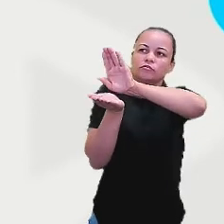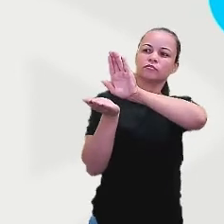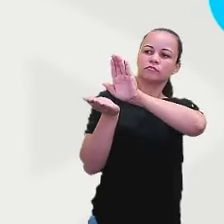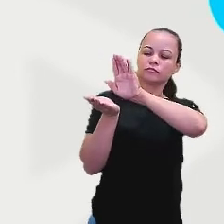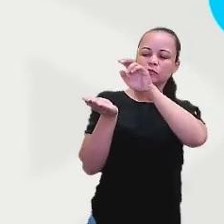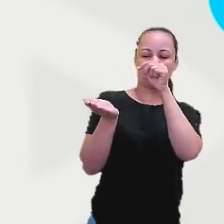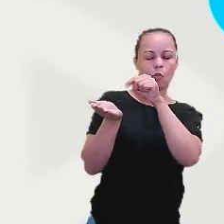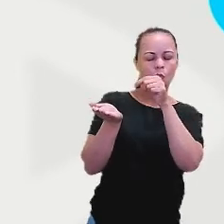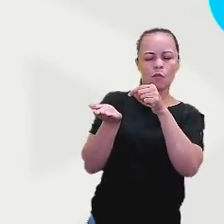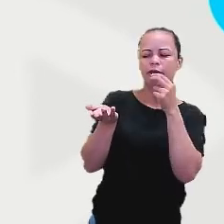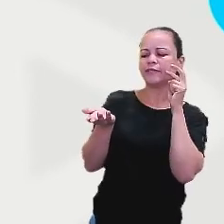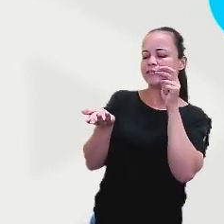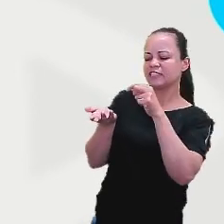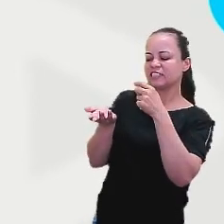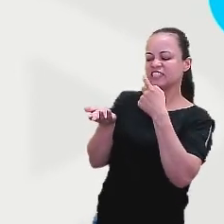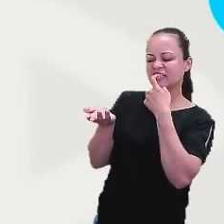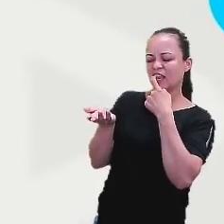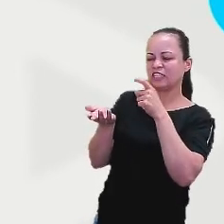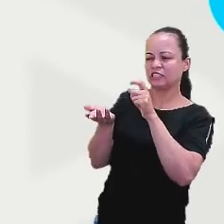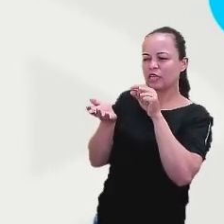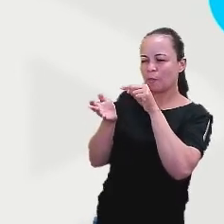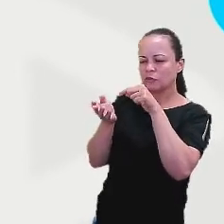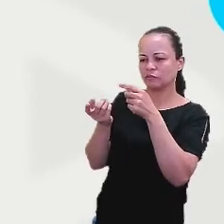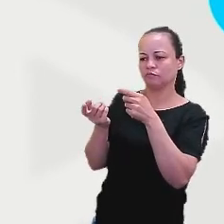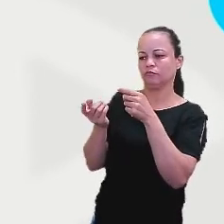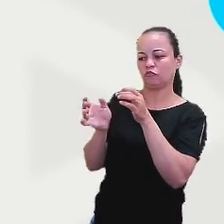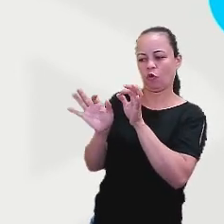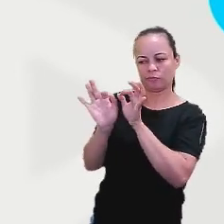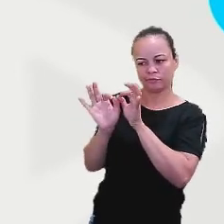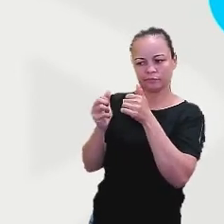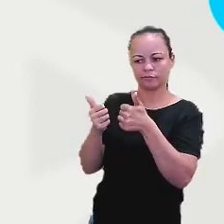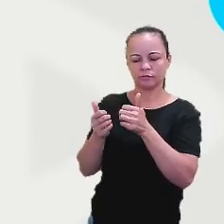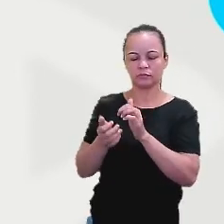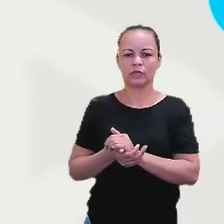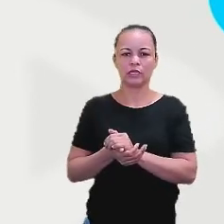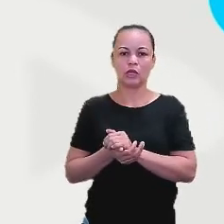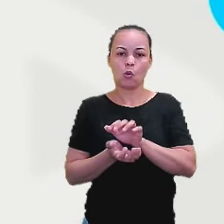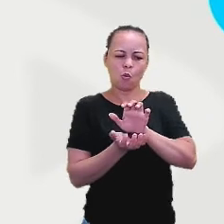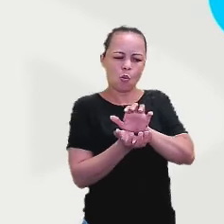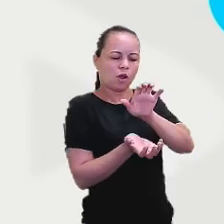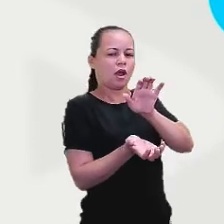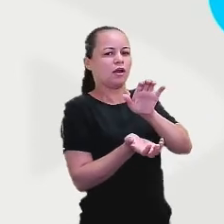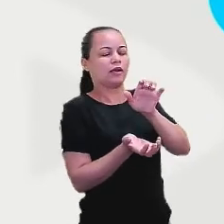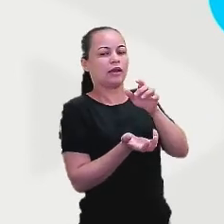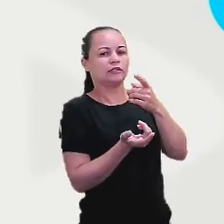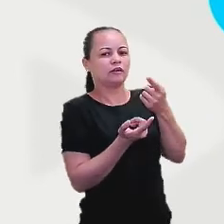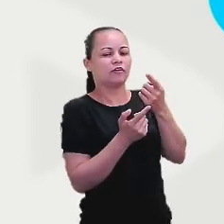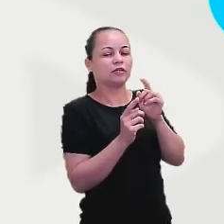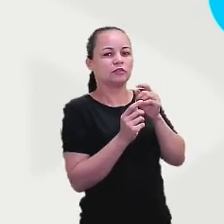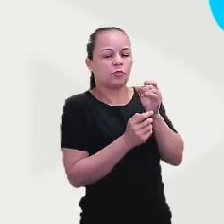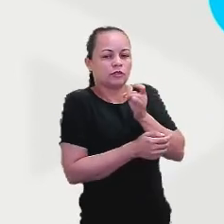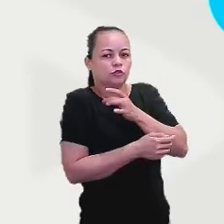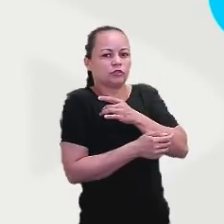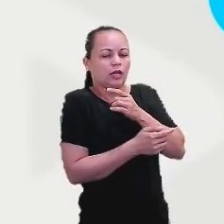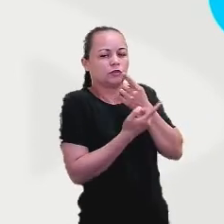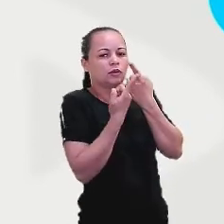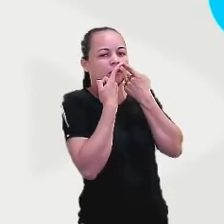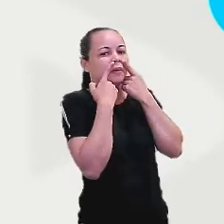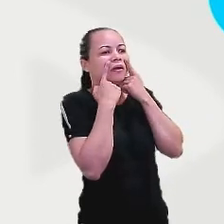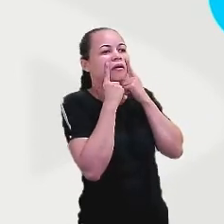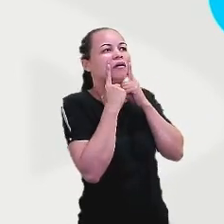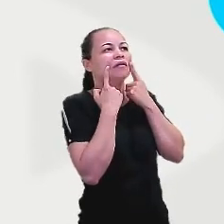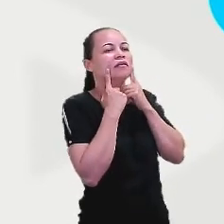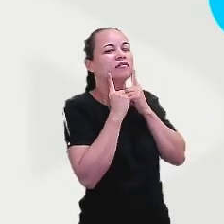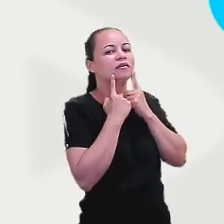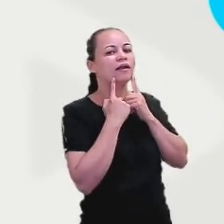muito cariado, vou dar um jeito nisso. Carlos estava tão assustado que as lágrimas desciam pelo seu nariz. O